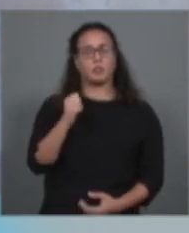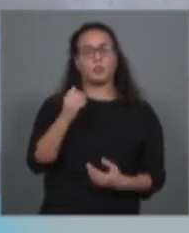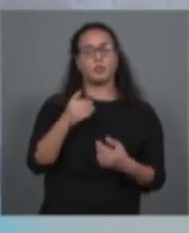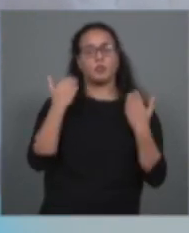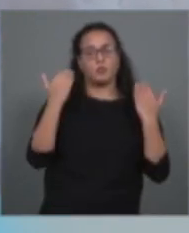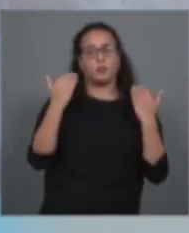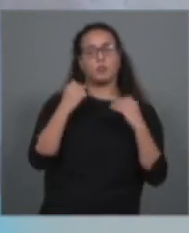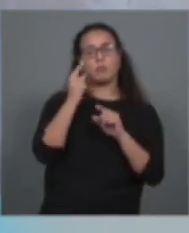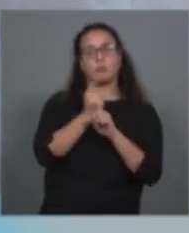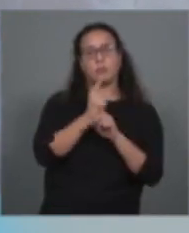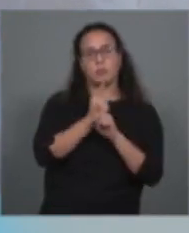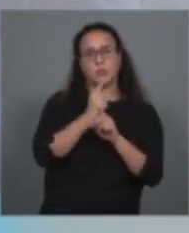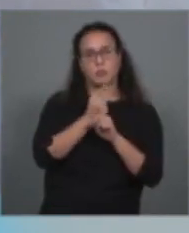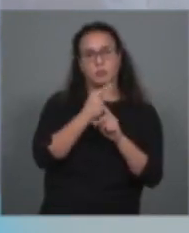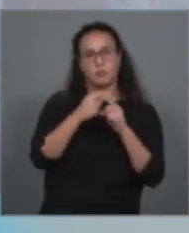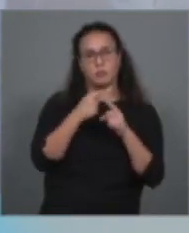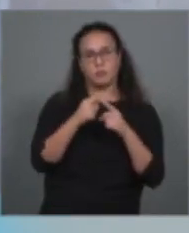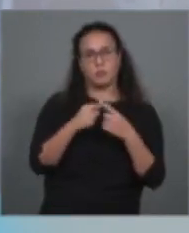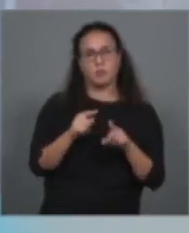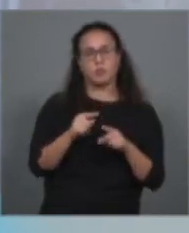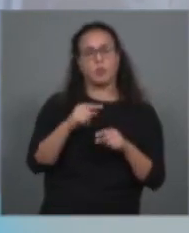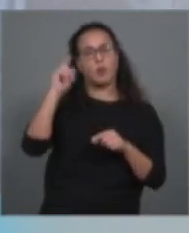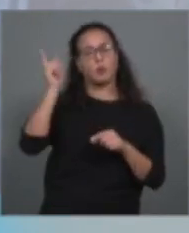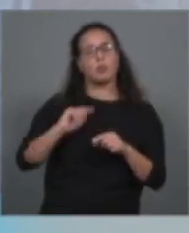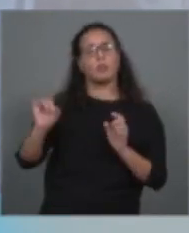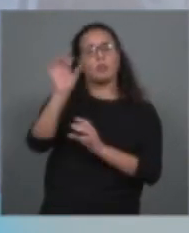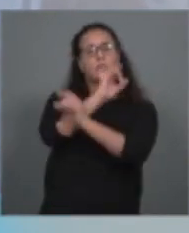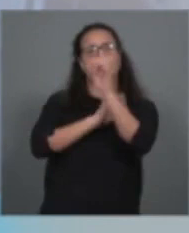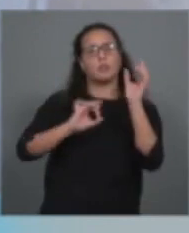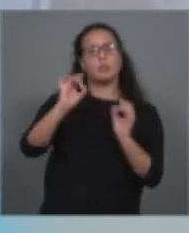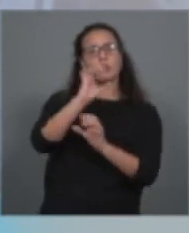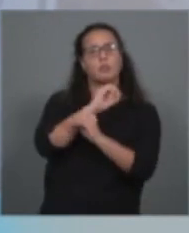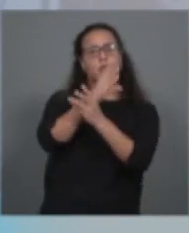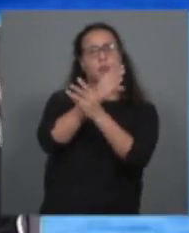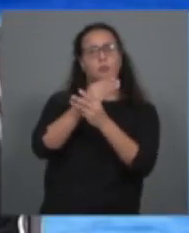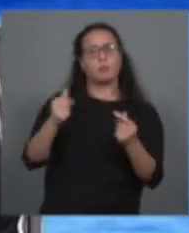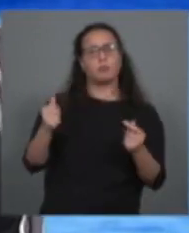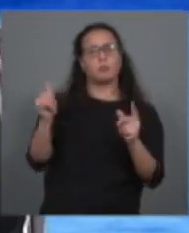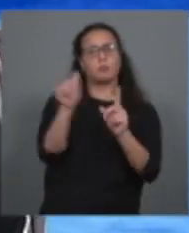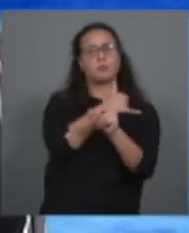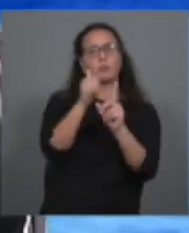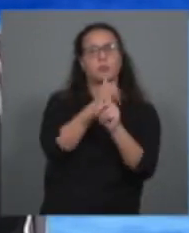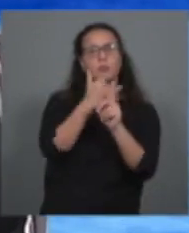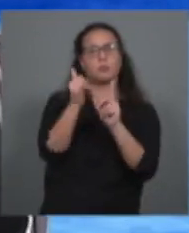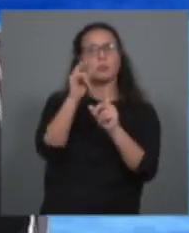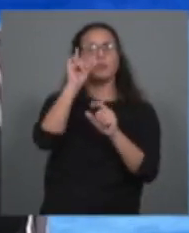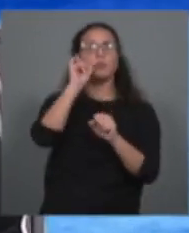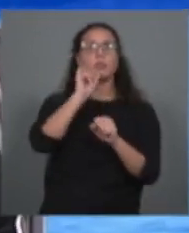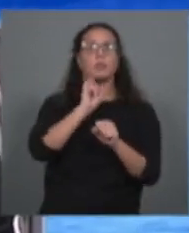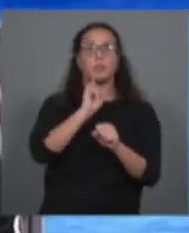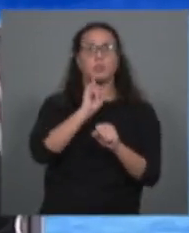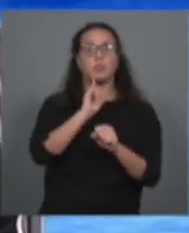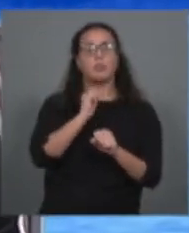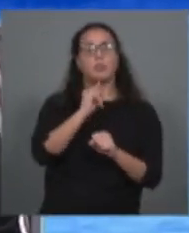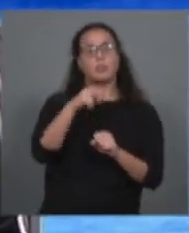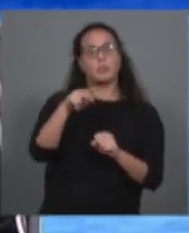Agora falamos com Inês Espada Vieira sobre o Dia Internacional pela Eliminação da Violência contra as Mulheres. Inês, boa tarde. Boa tarde. Obrigado